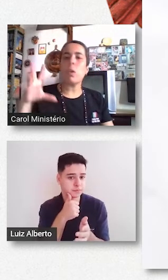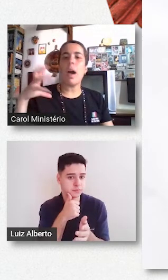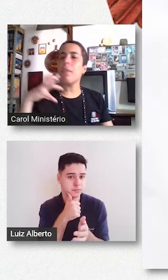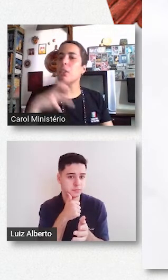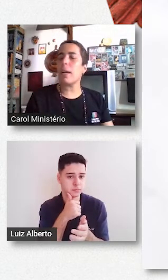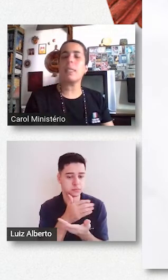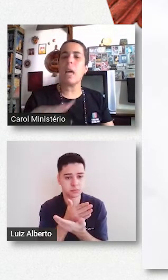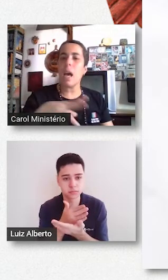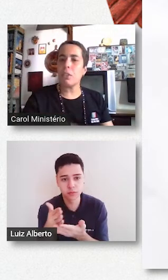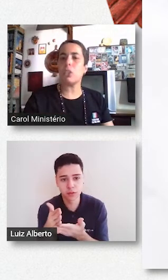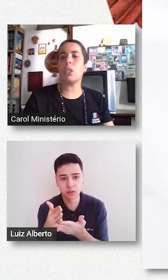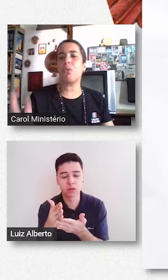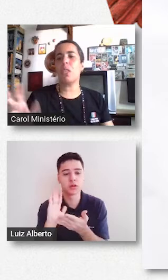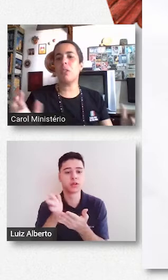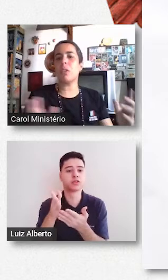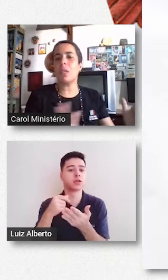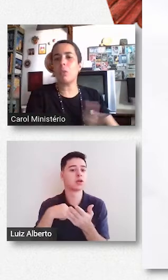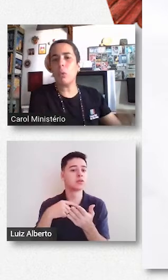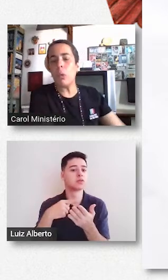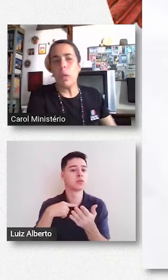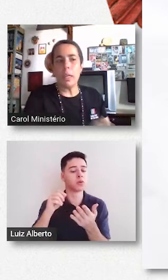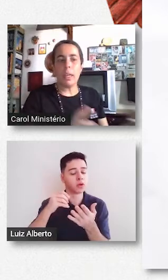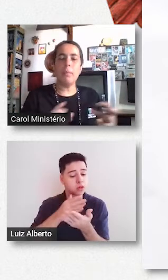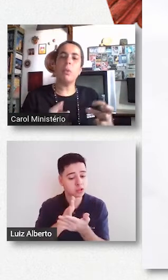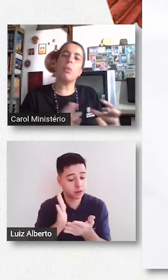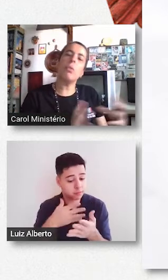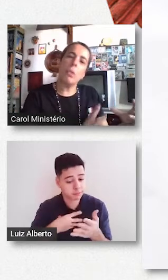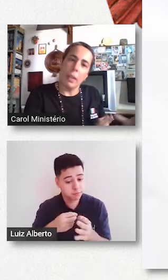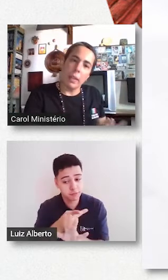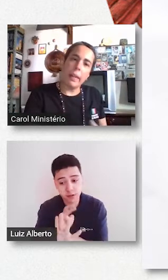que menstruava, já casava, já tinha filhos, então era tudo